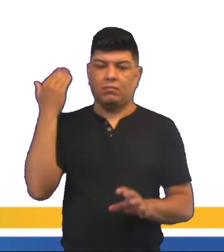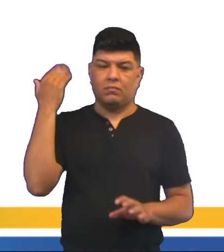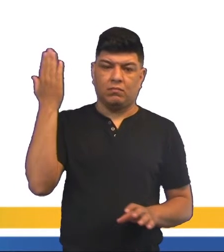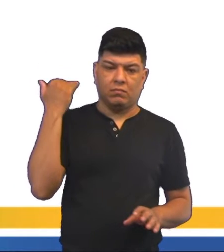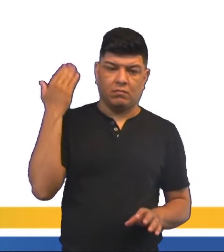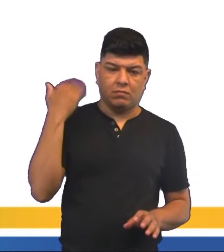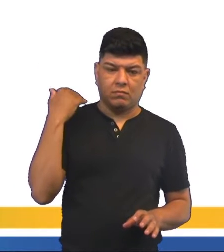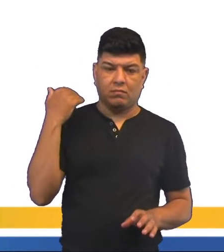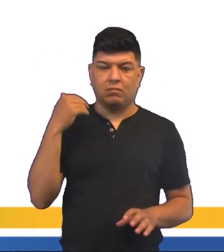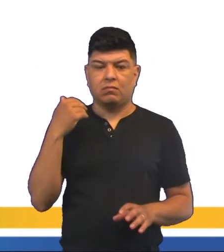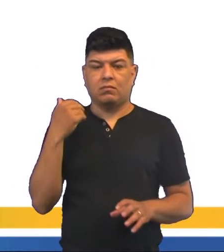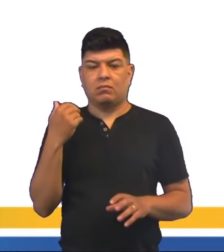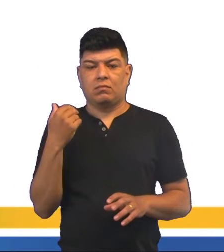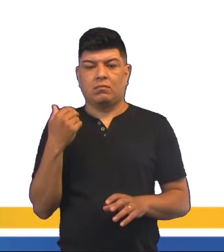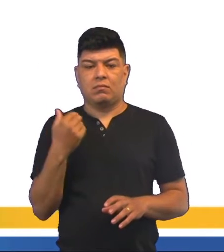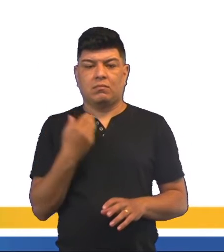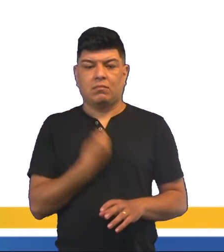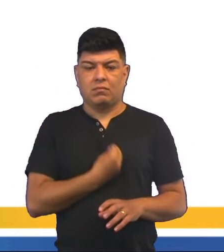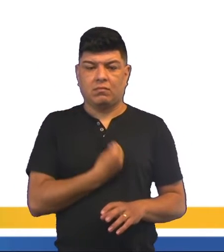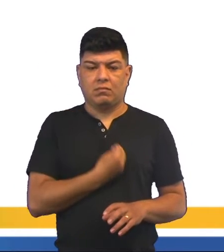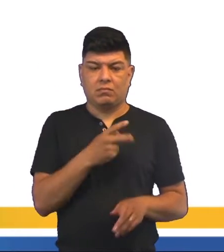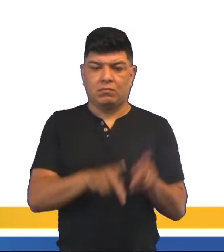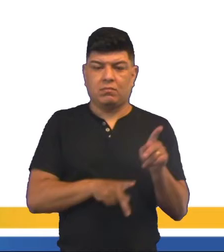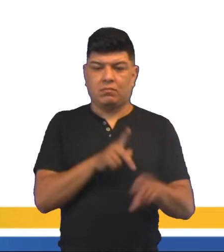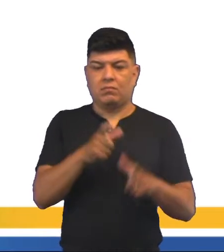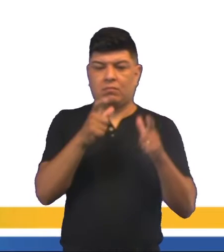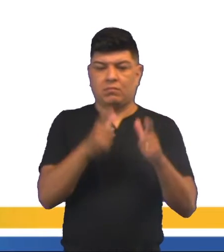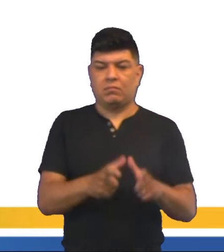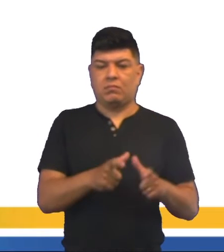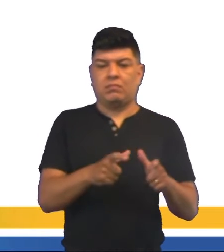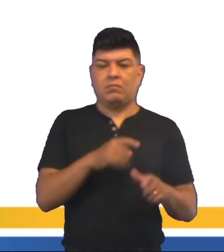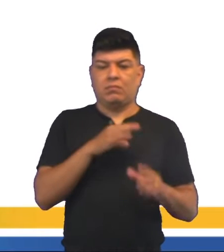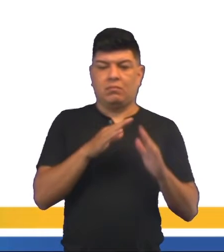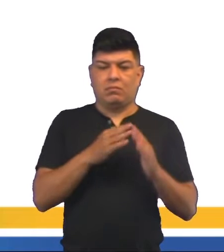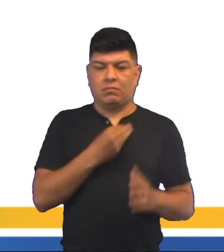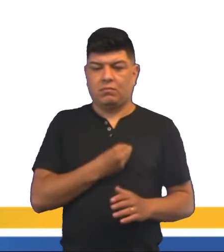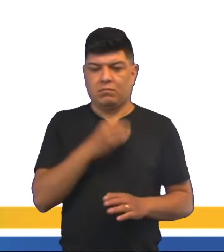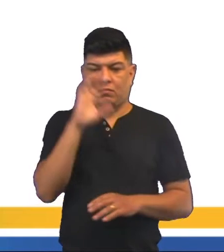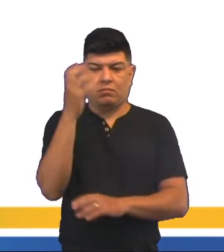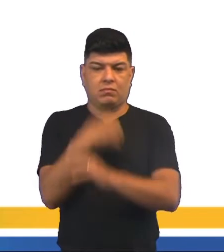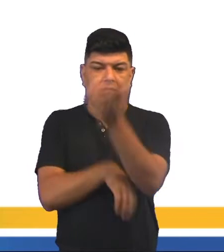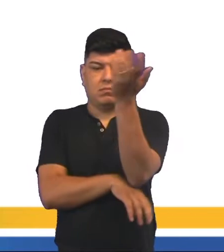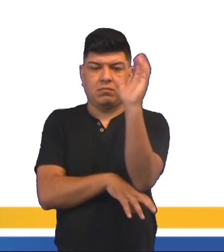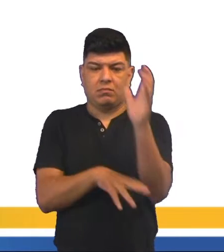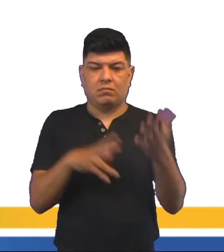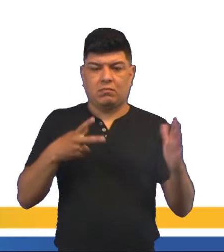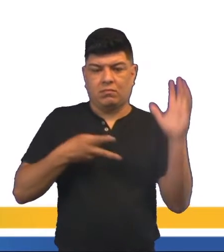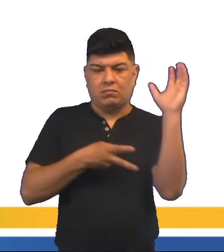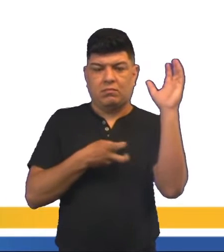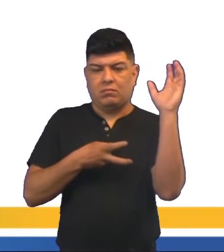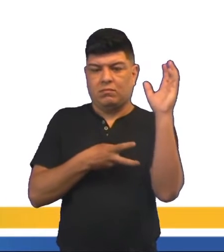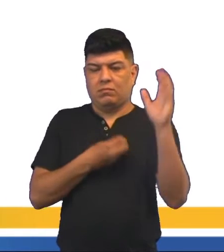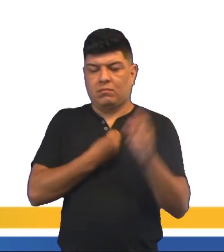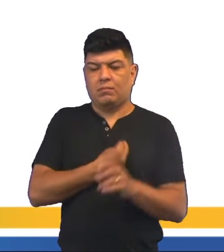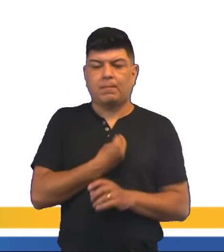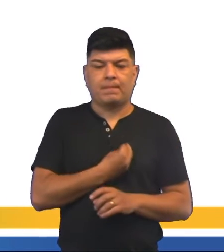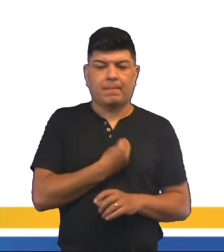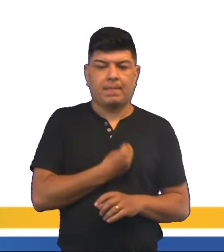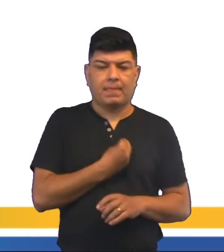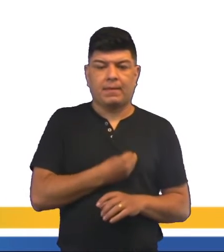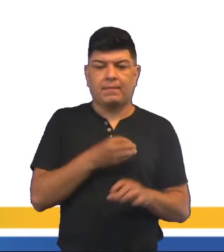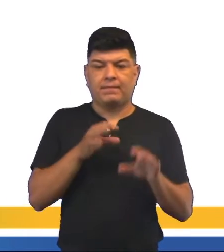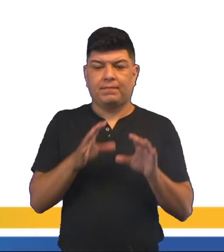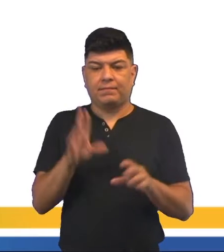em conta no passado a existência de populações locais que habitam a floresta, né, retirando dela meios para